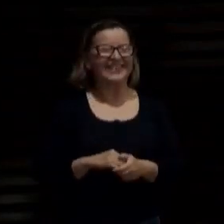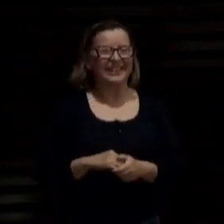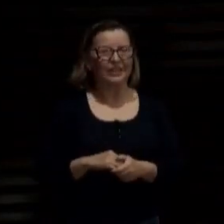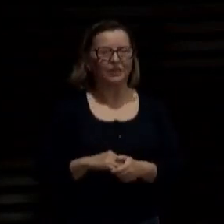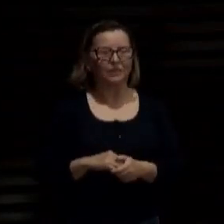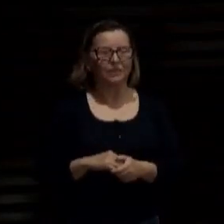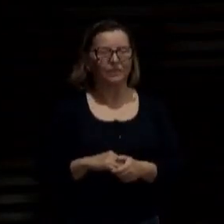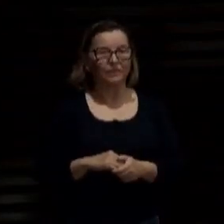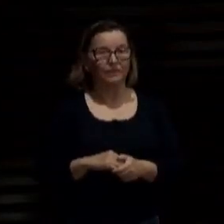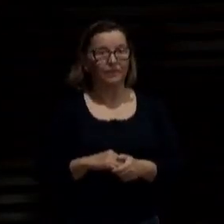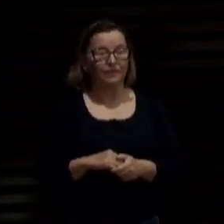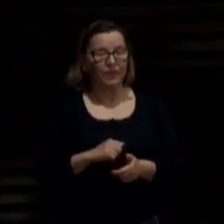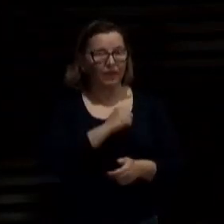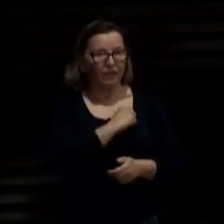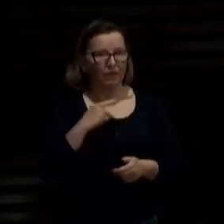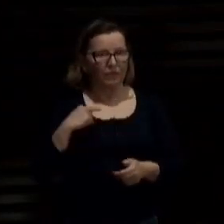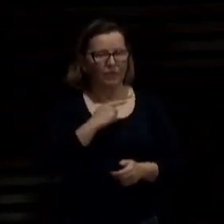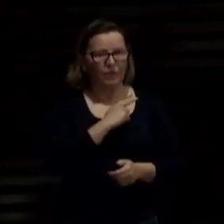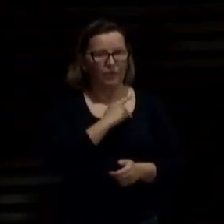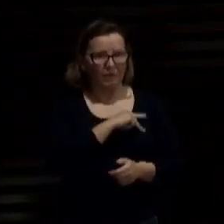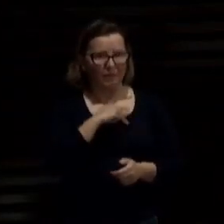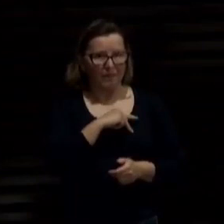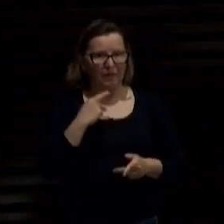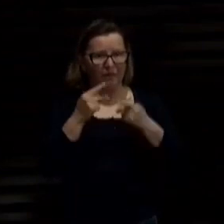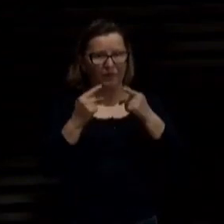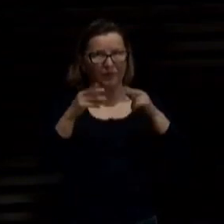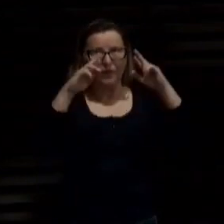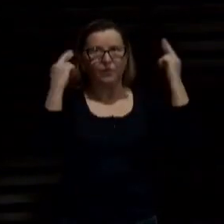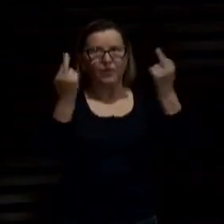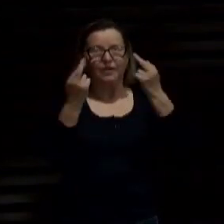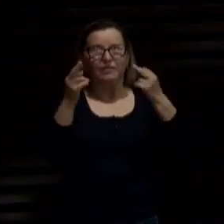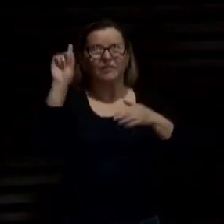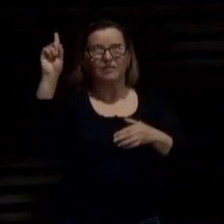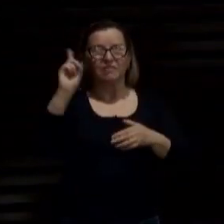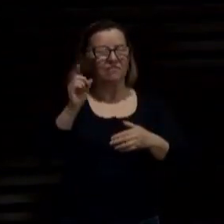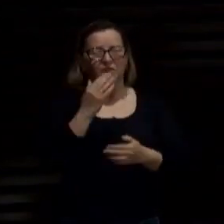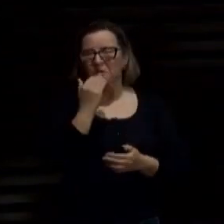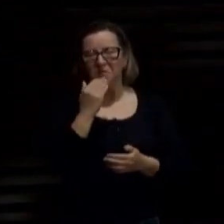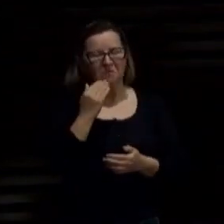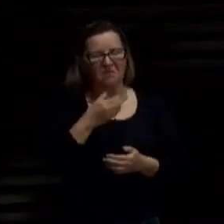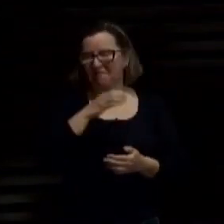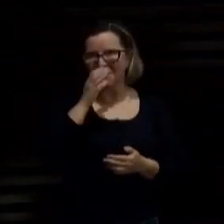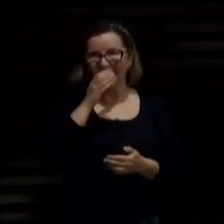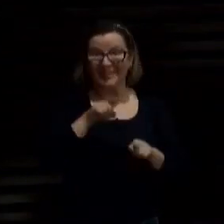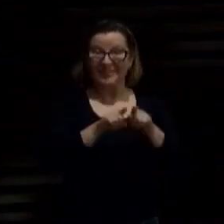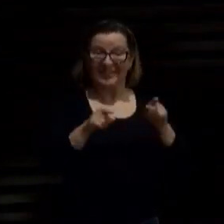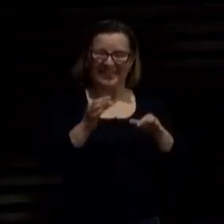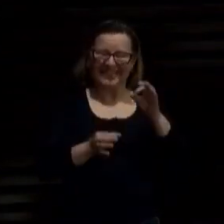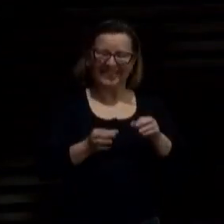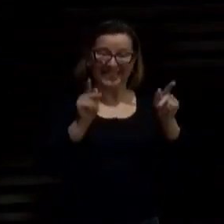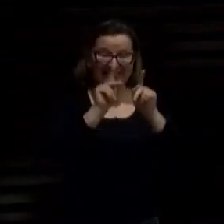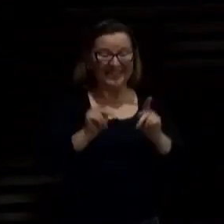O apóstolo Paulo diz que o reino de Deus não é comida nem bebida, mas justiça, paz